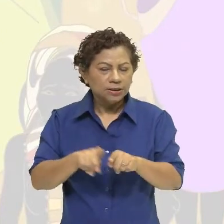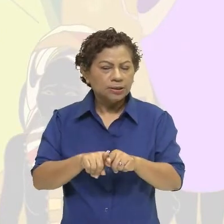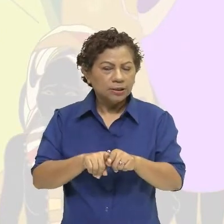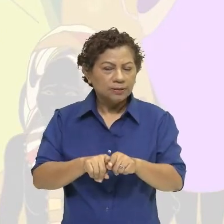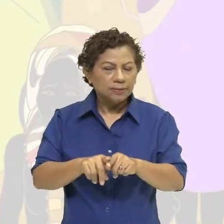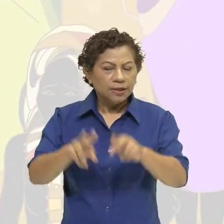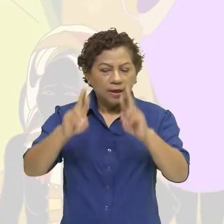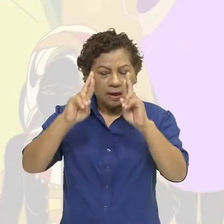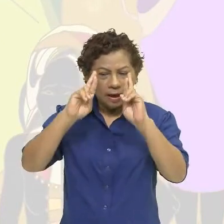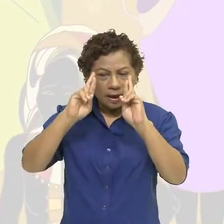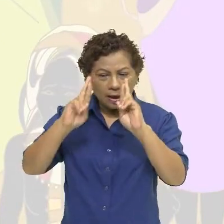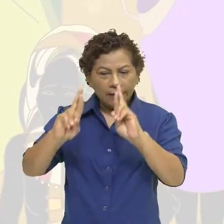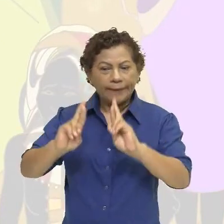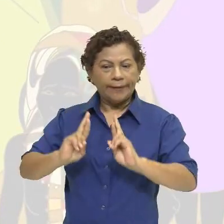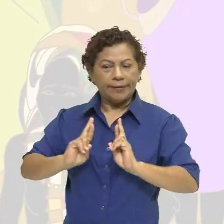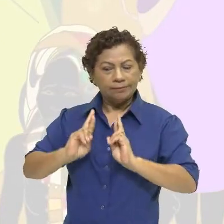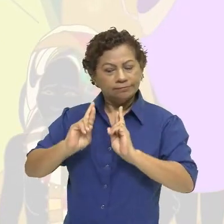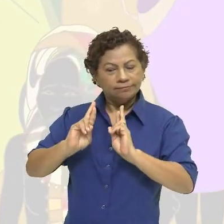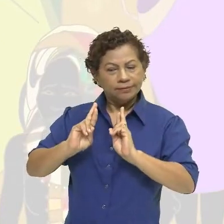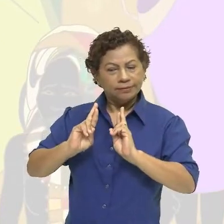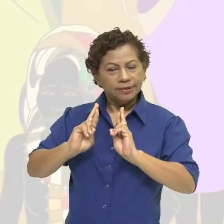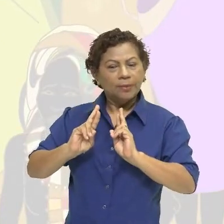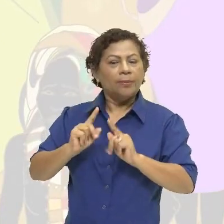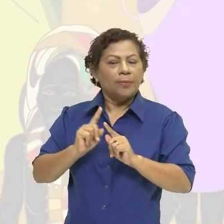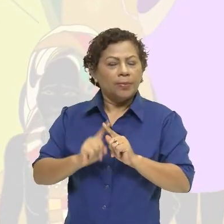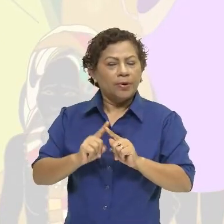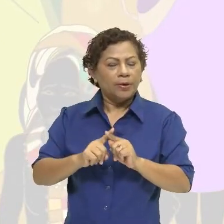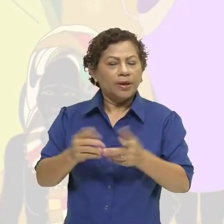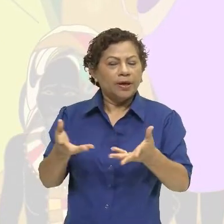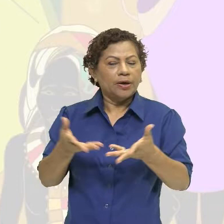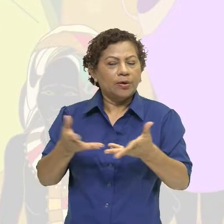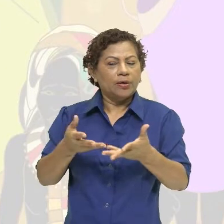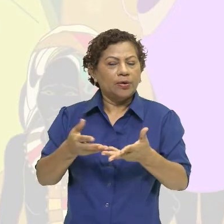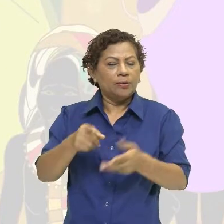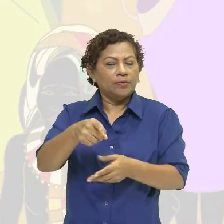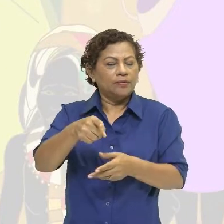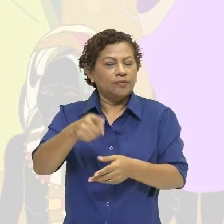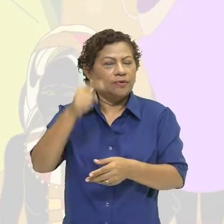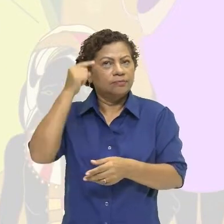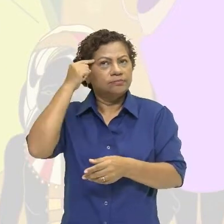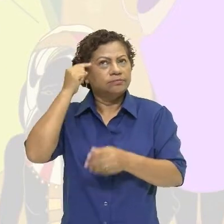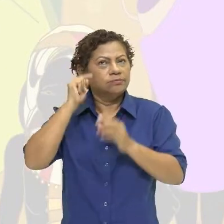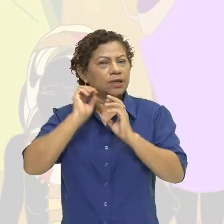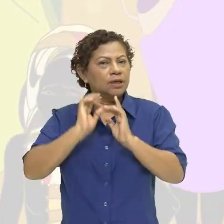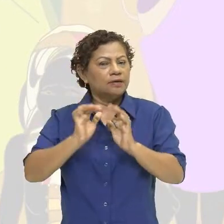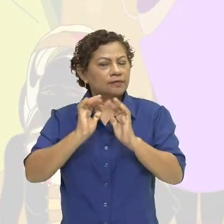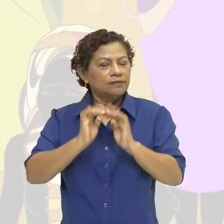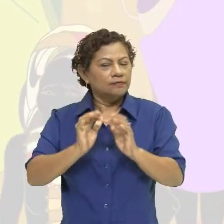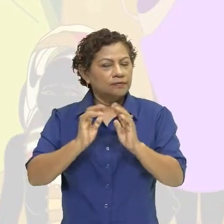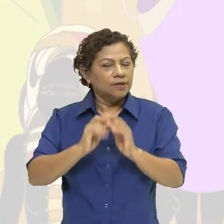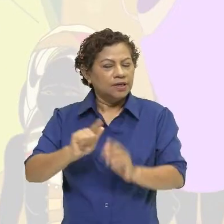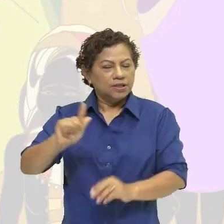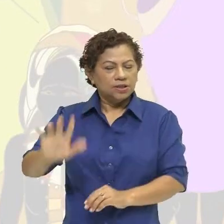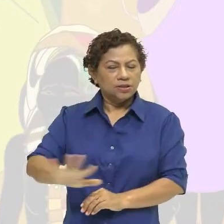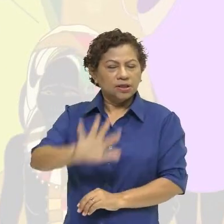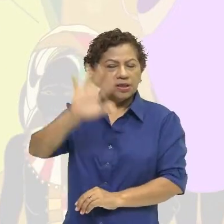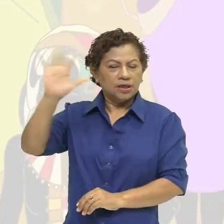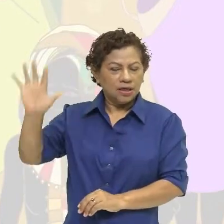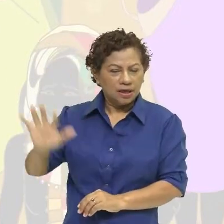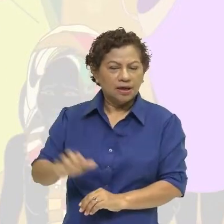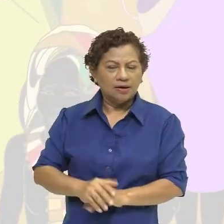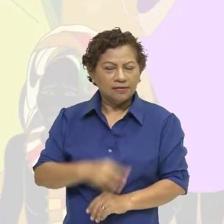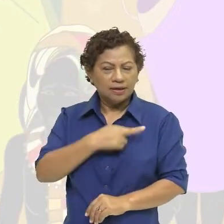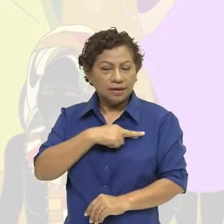né? E aqui eu queria te pedir para refletir algumas características gerais acerca da religião africana,